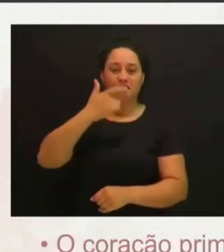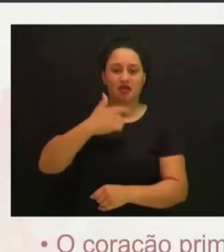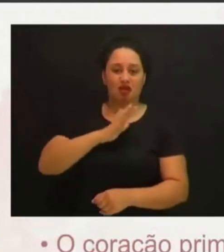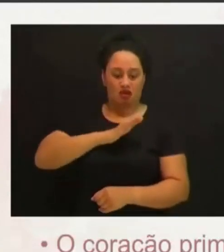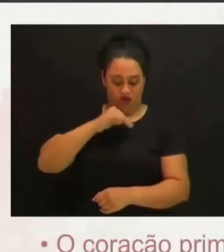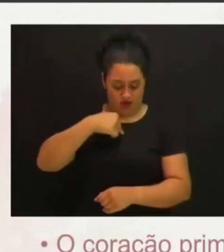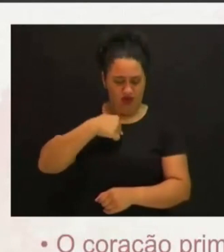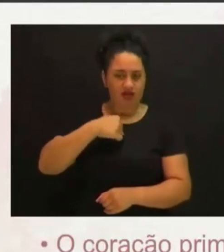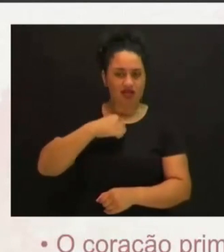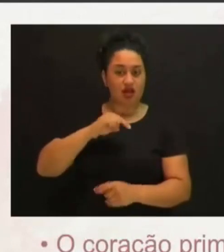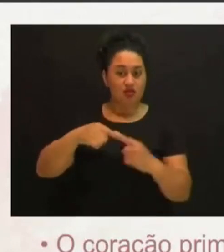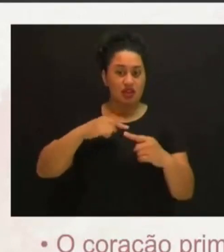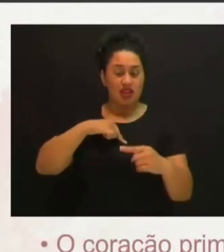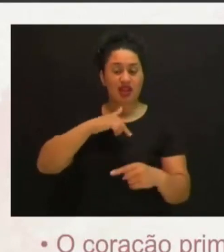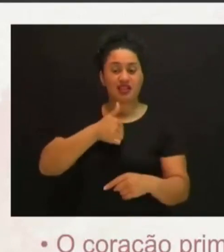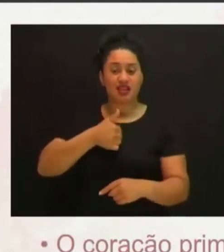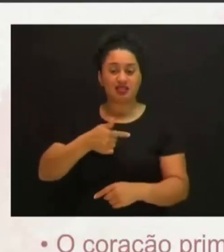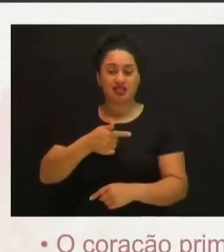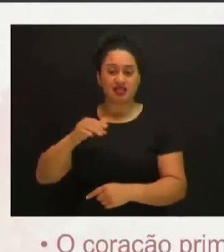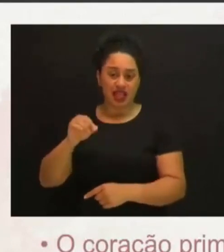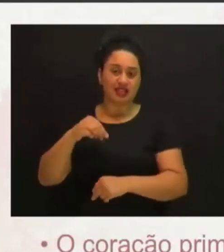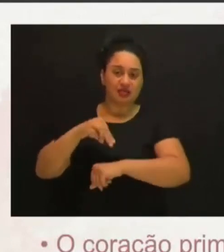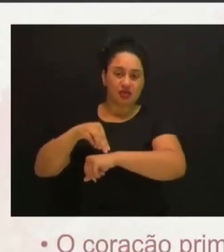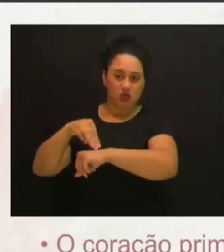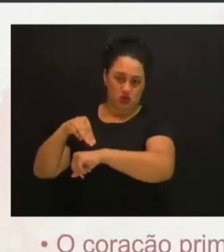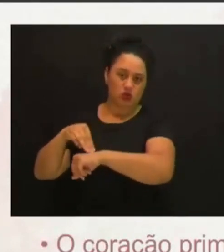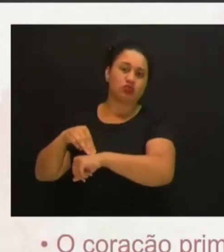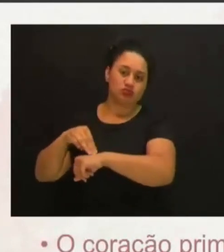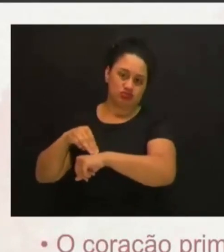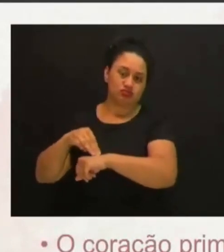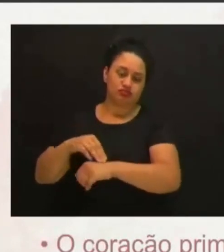coração nessa fase bate a 170 por minuto.